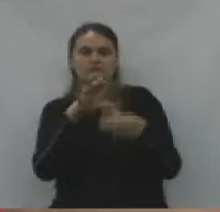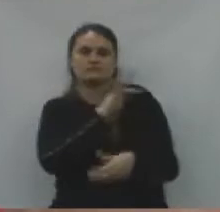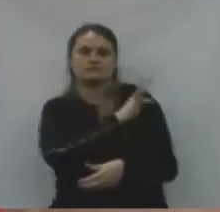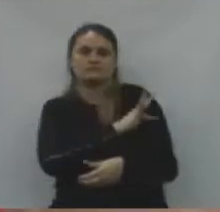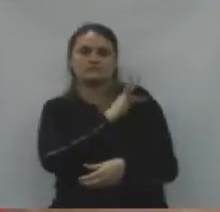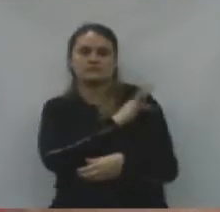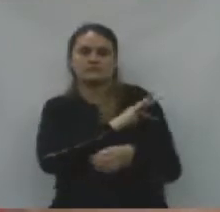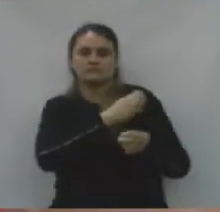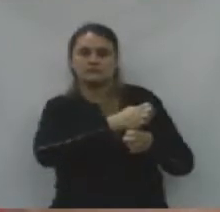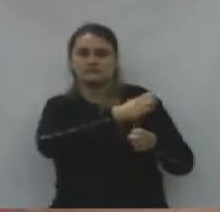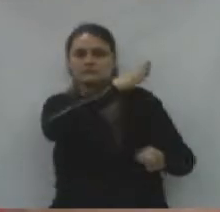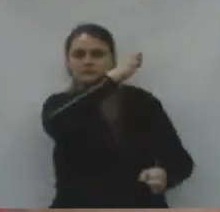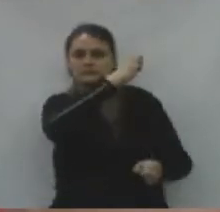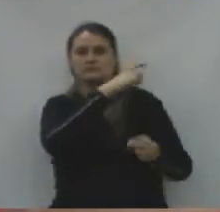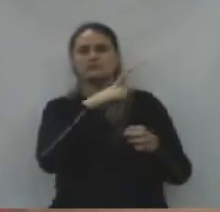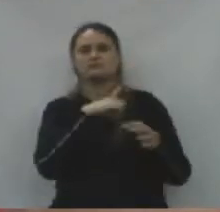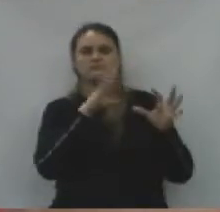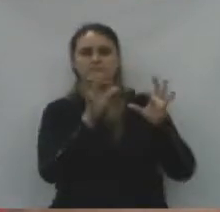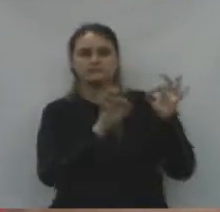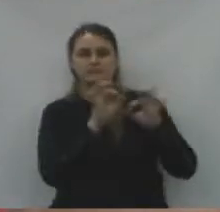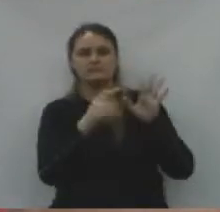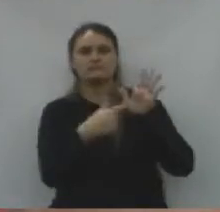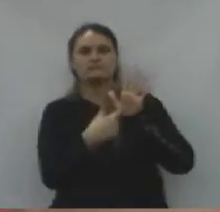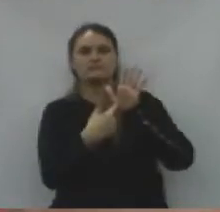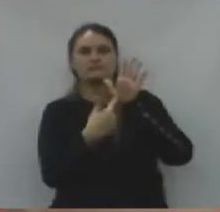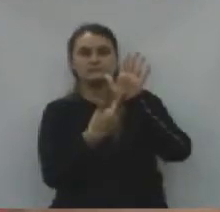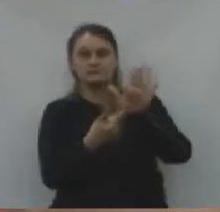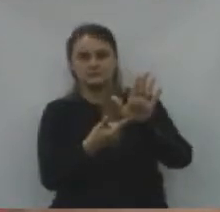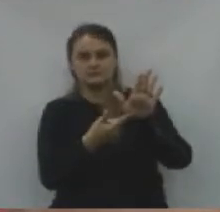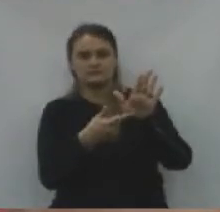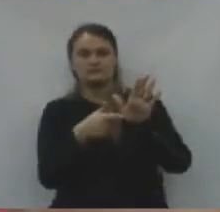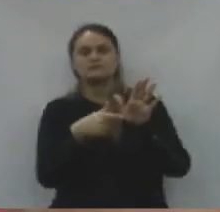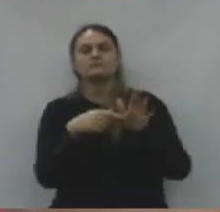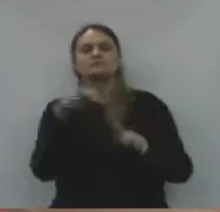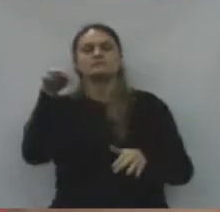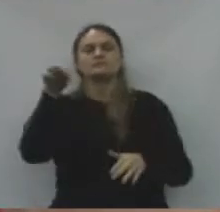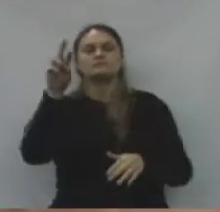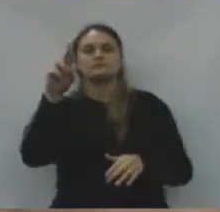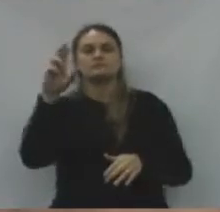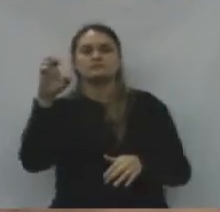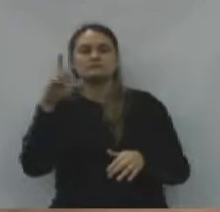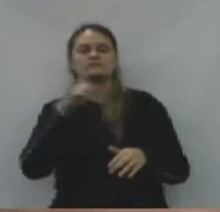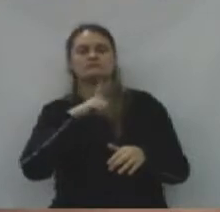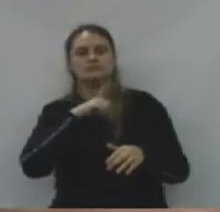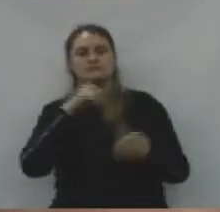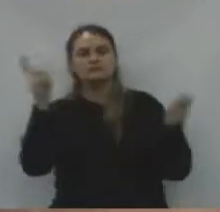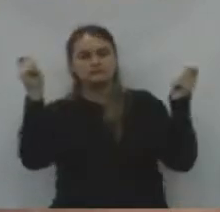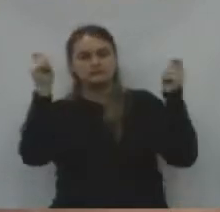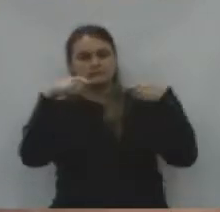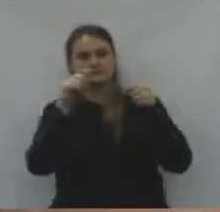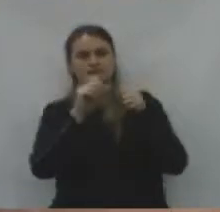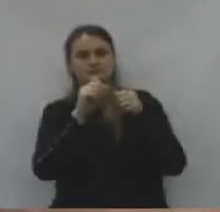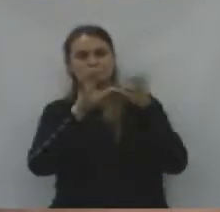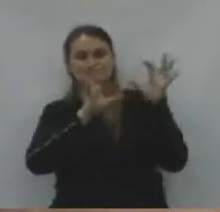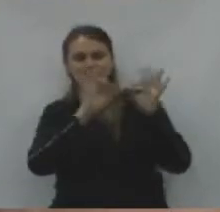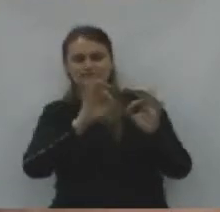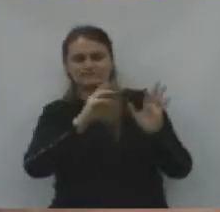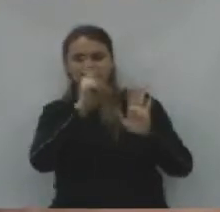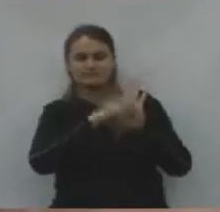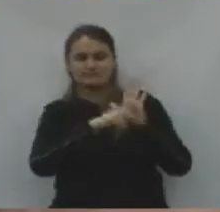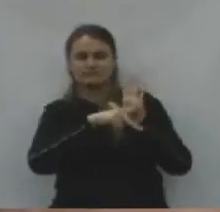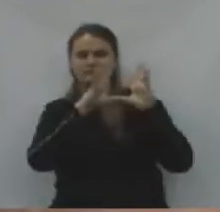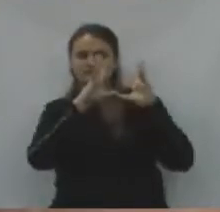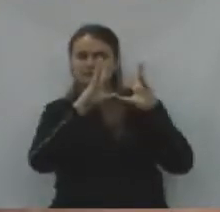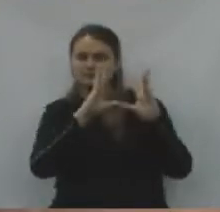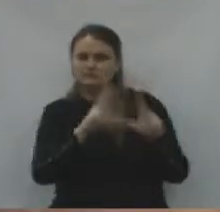engenharia bem montada mostrou a equipe do núcleo da atração ter capacidade de elaborar todos os projetos para todas as